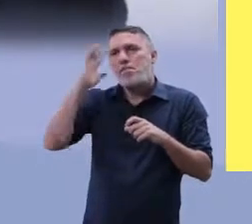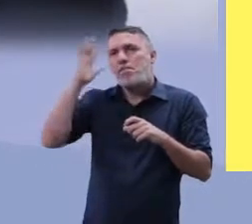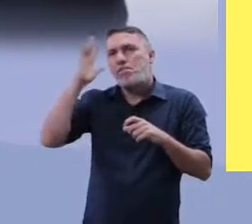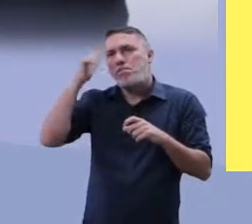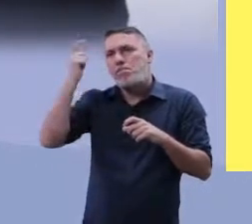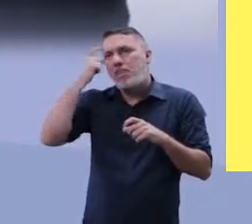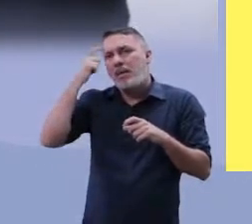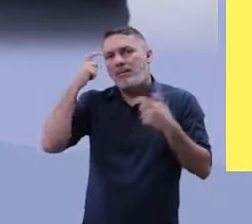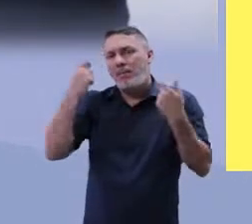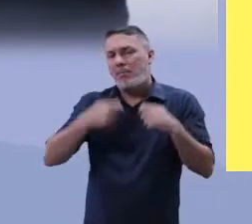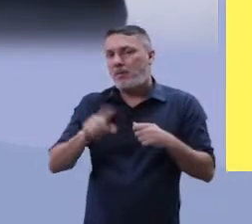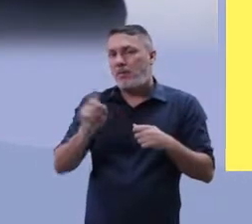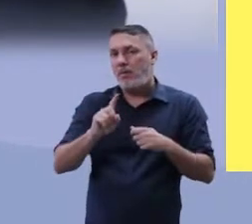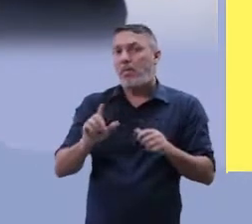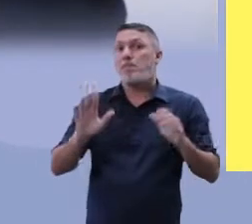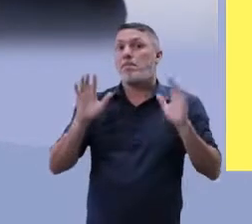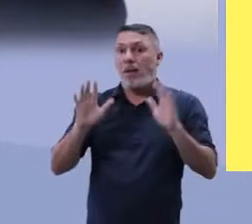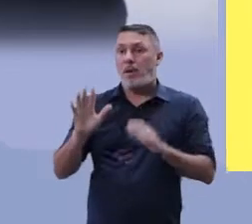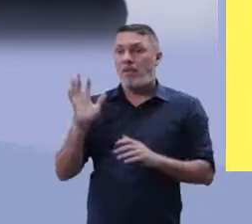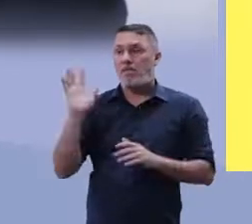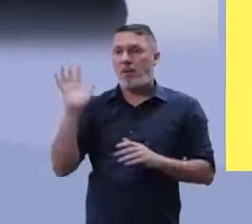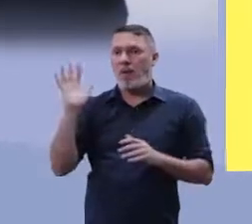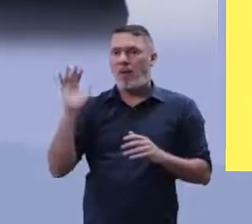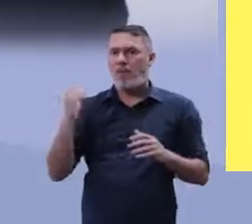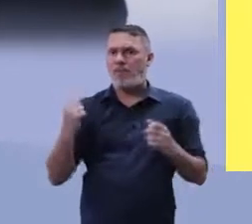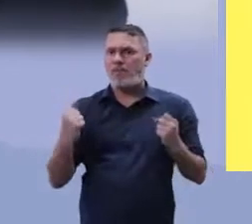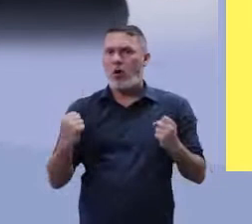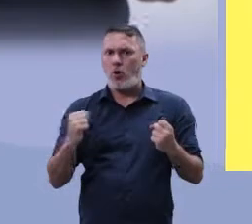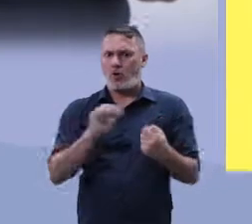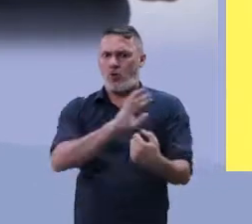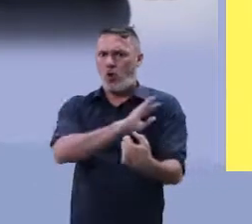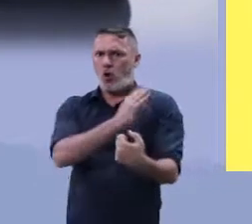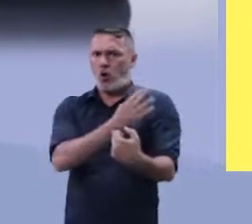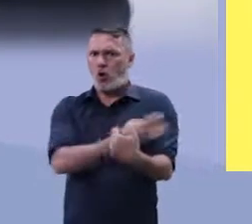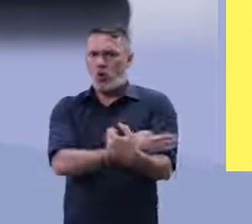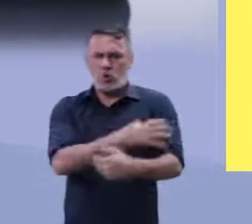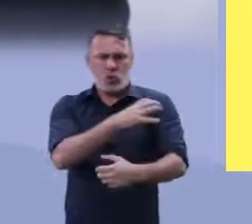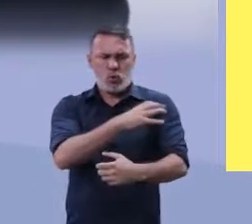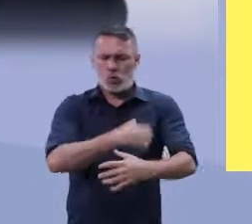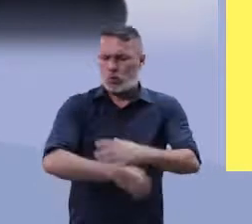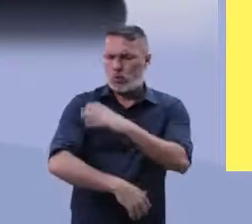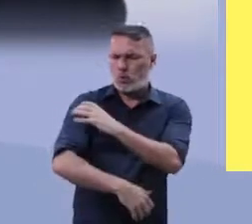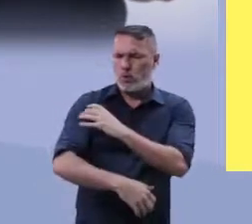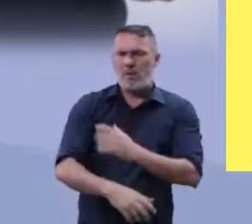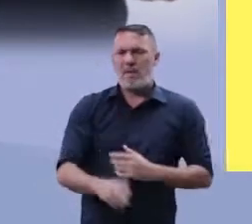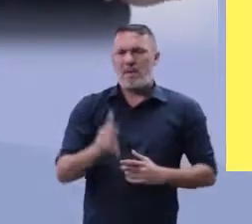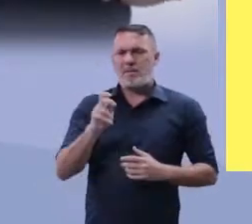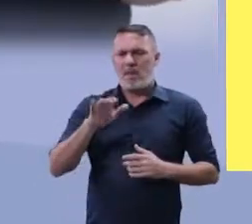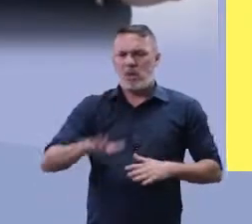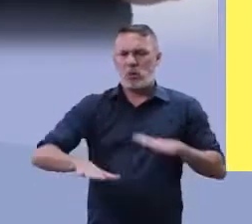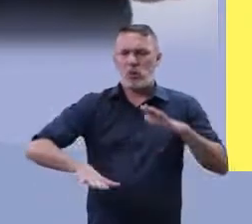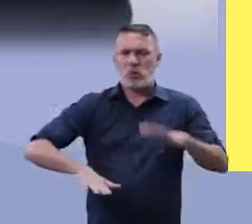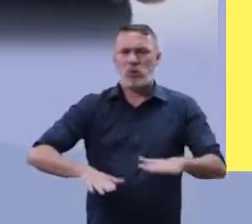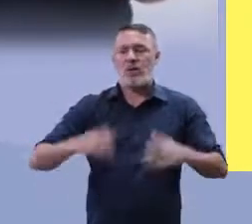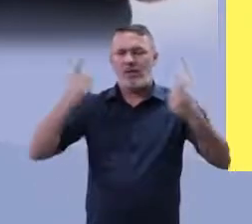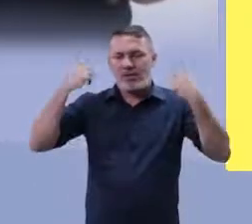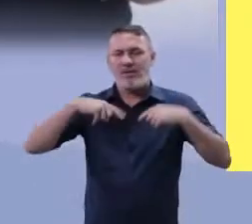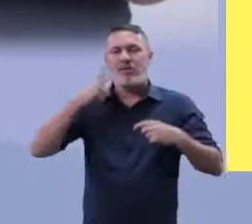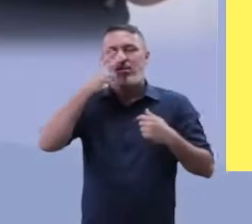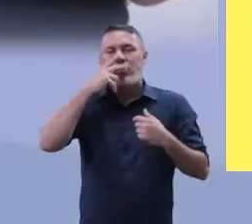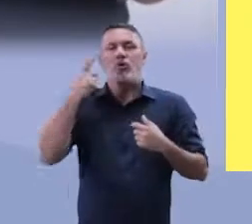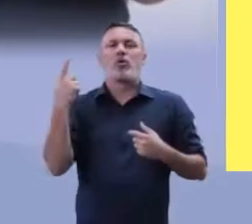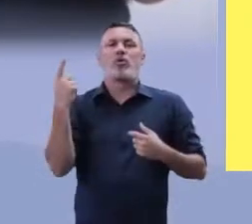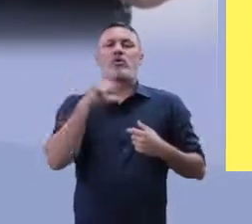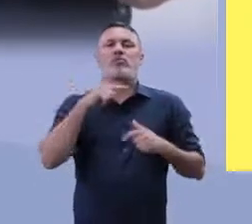precisava pensar, mas mãos fortes, braços fortes e pés enormes